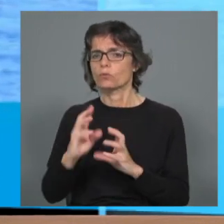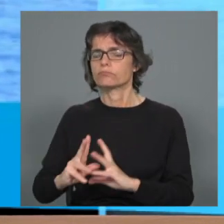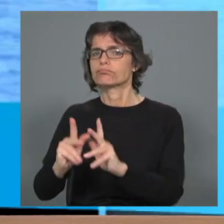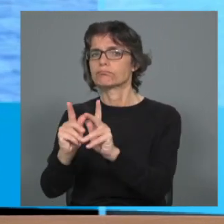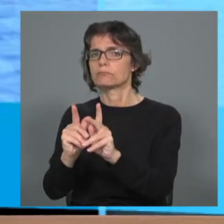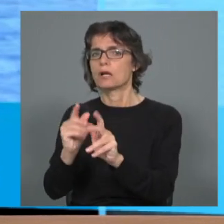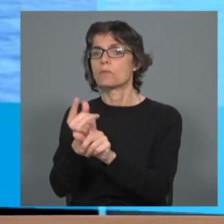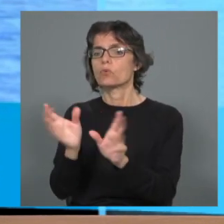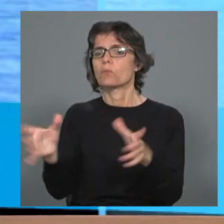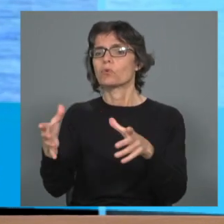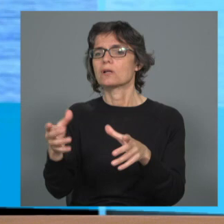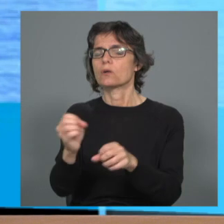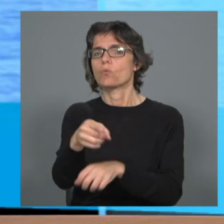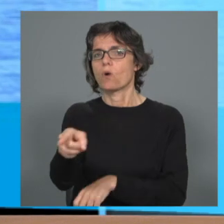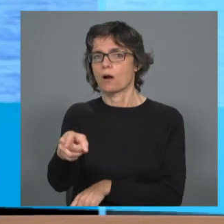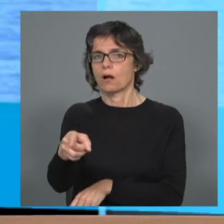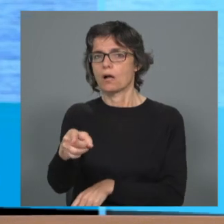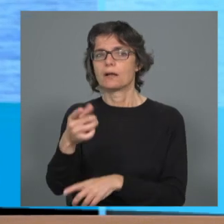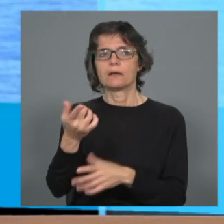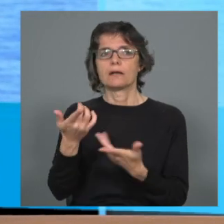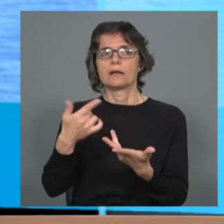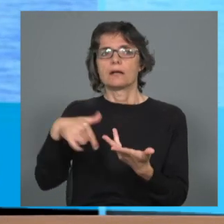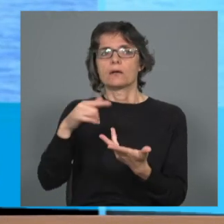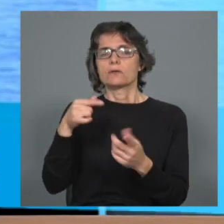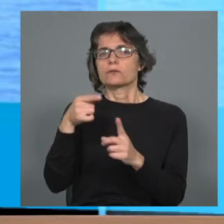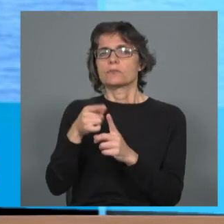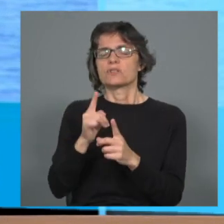Não é a filosofia da ajuda de mãe